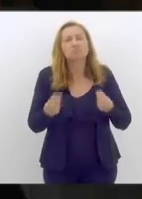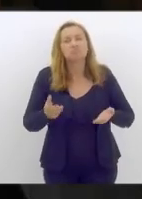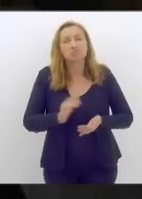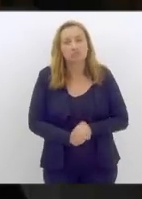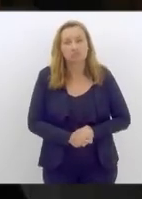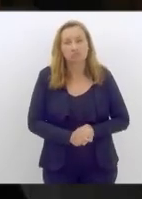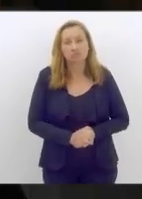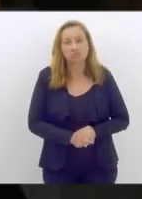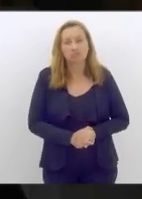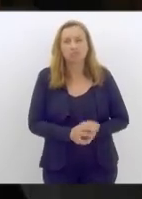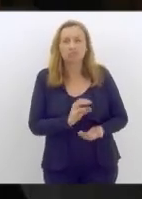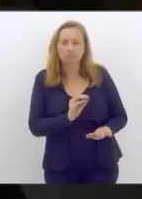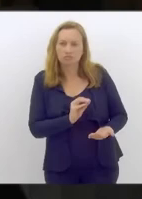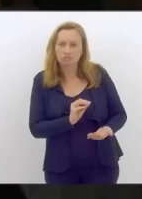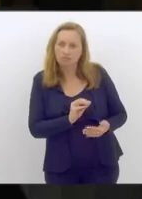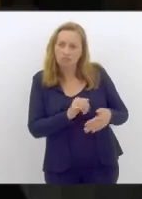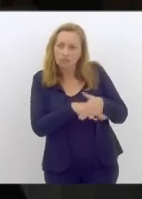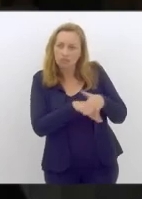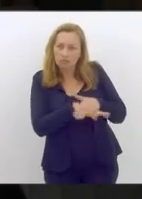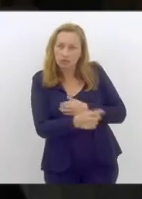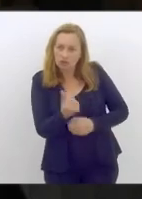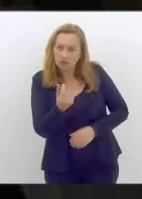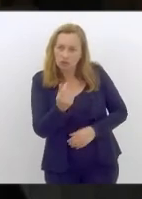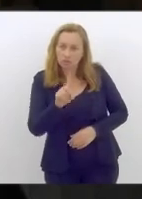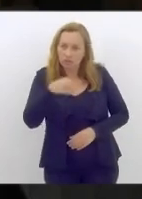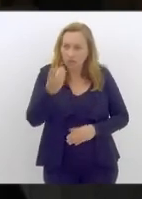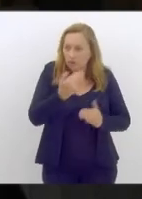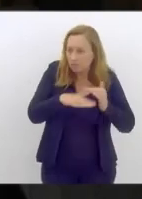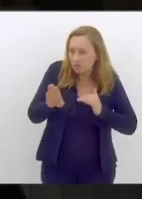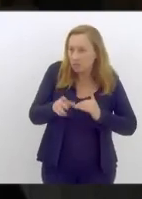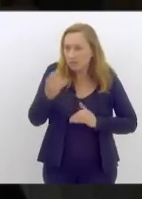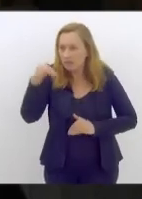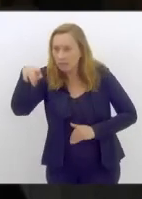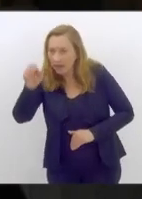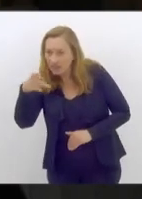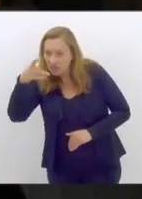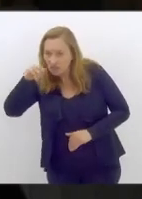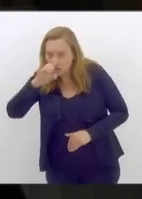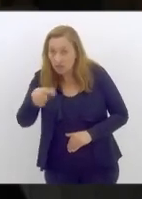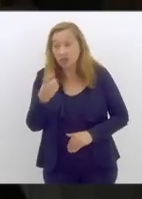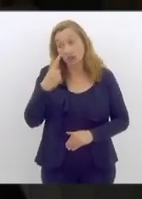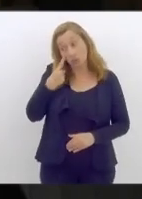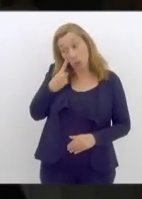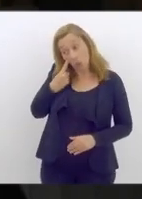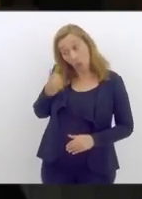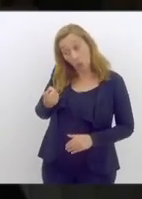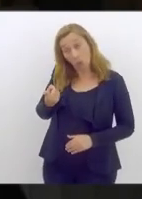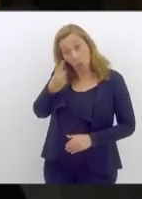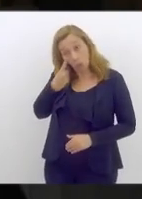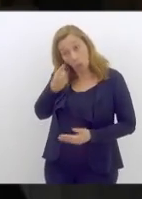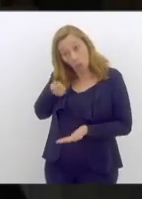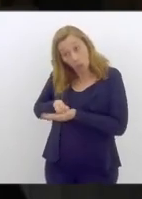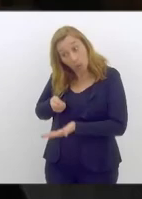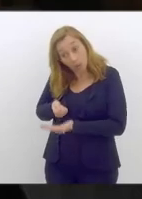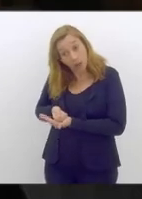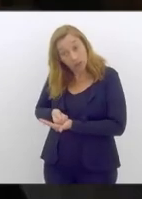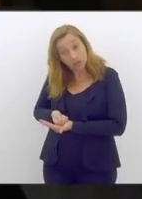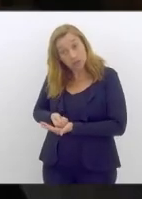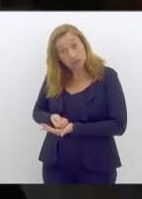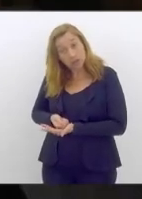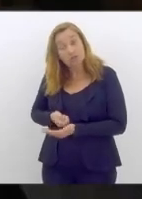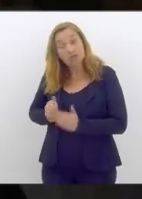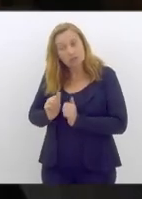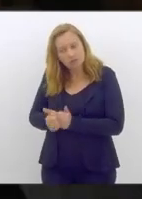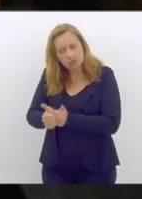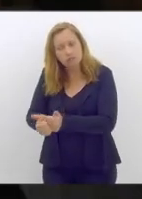é para sobrar dinheiro para depois mandar para o cprise a gente está de olho a gente está cobrando e a gente vai